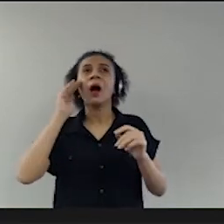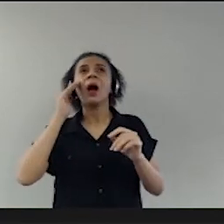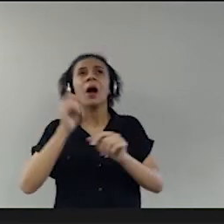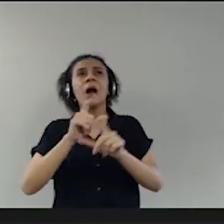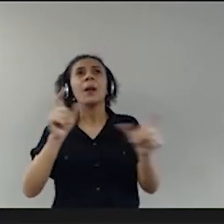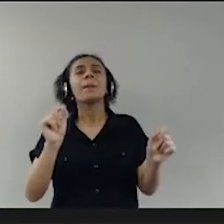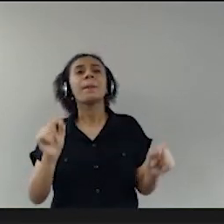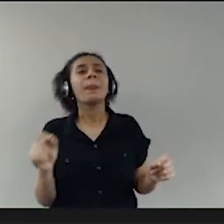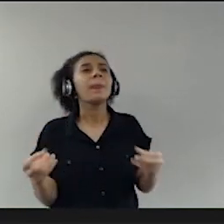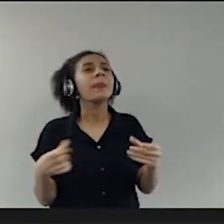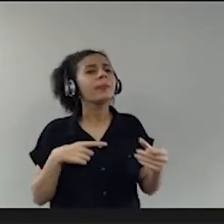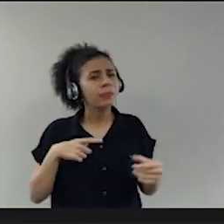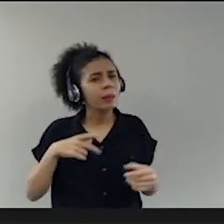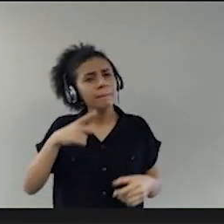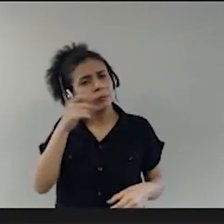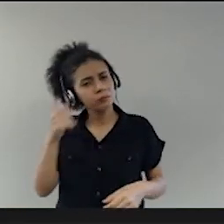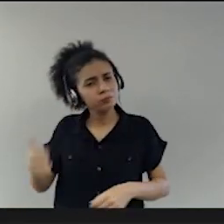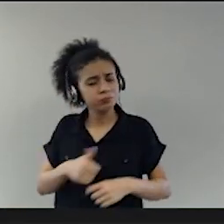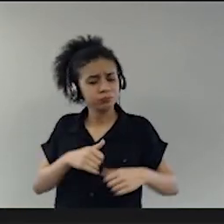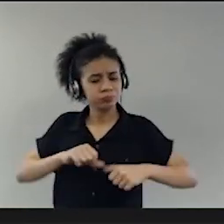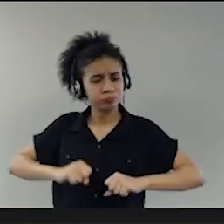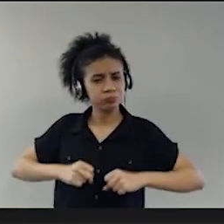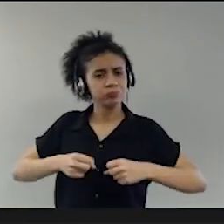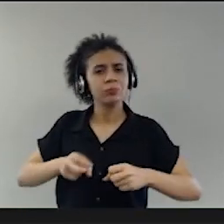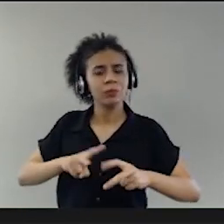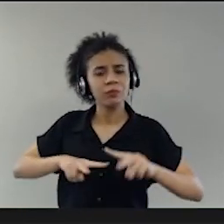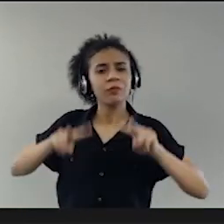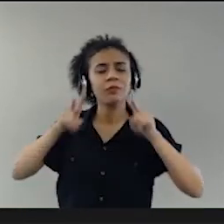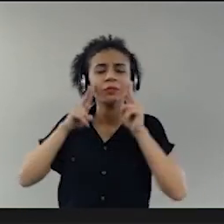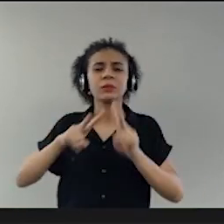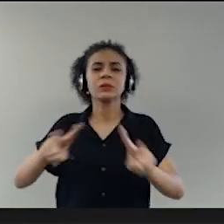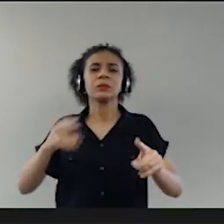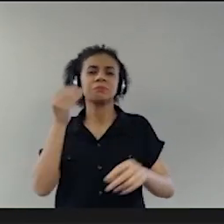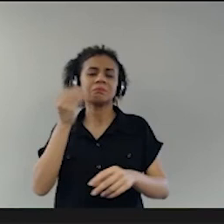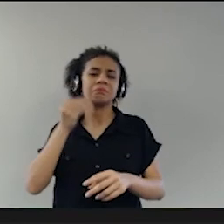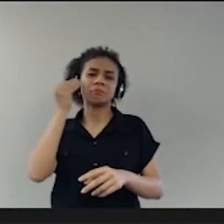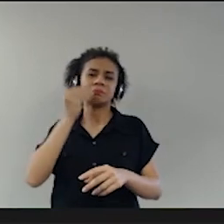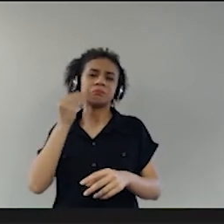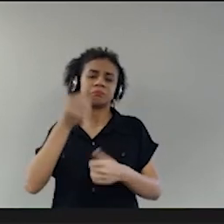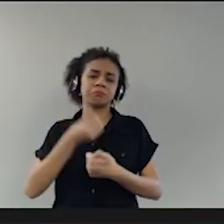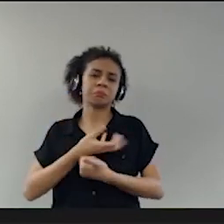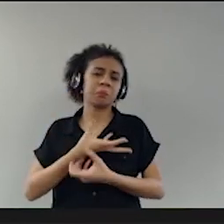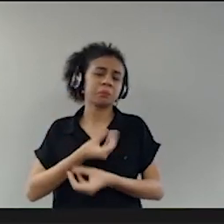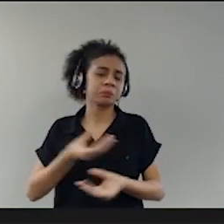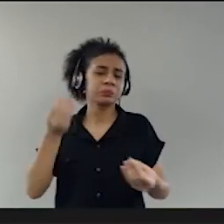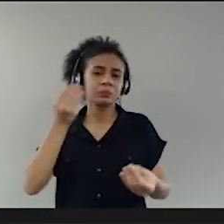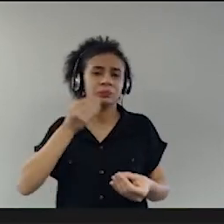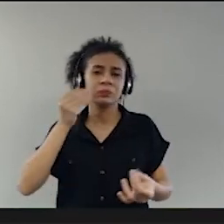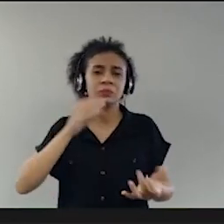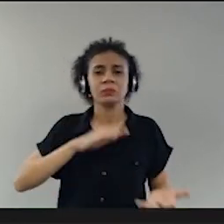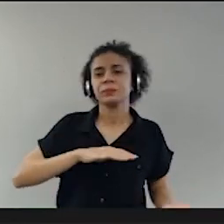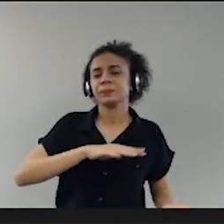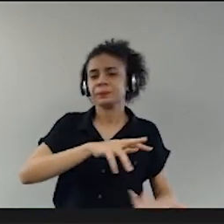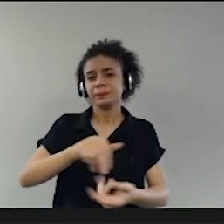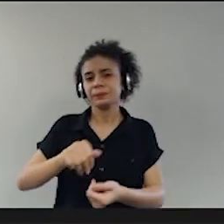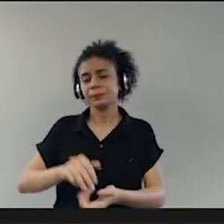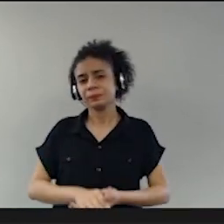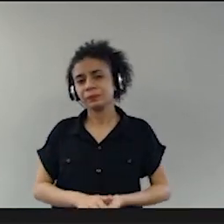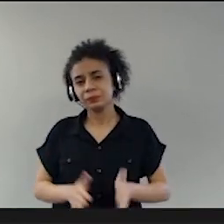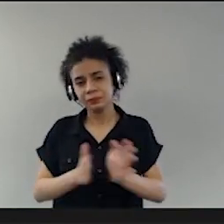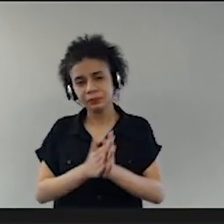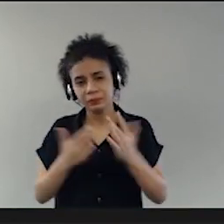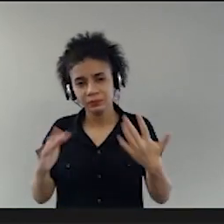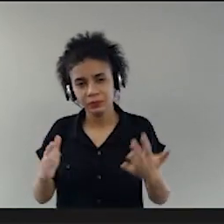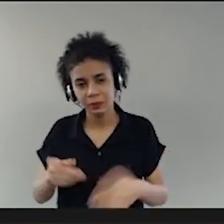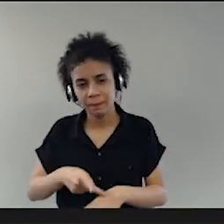que existe qualificação e existe essa visão com muita experiência, vasta experiência a nível internacional.